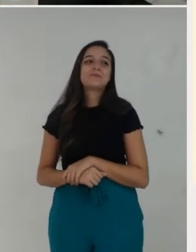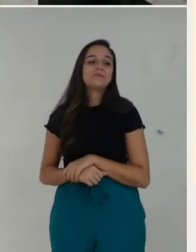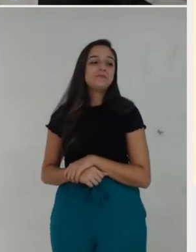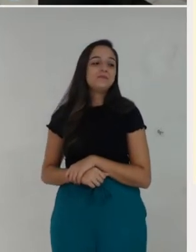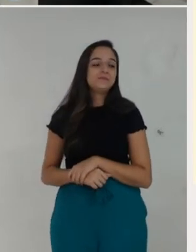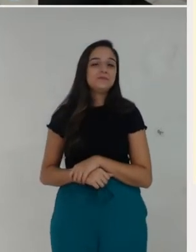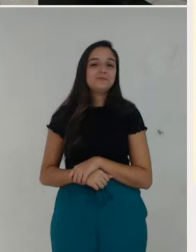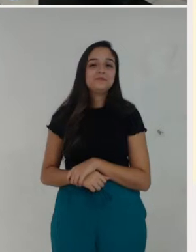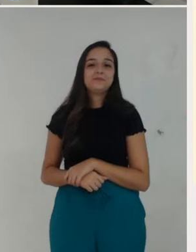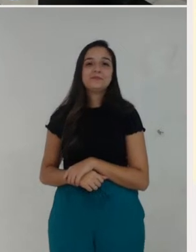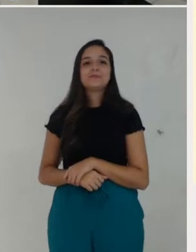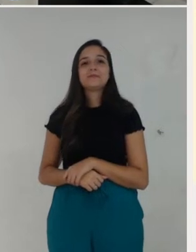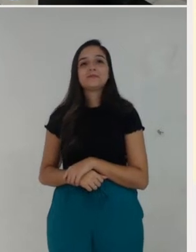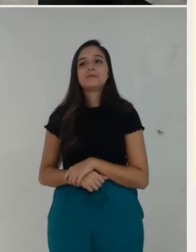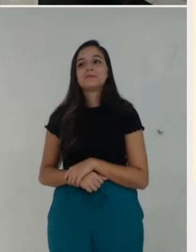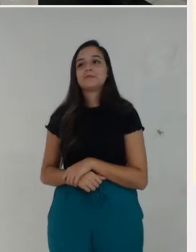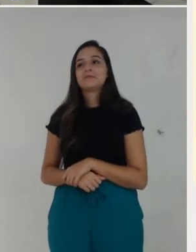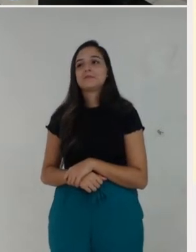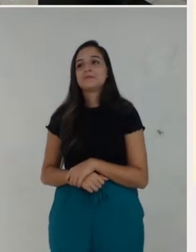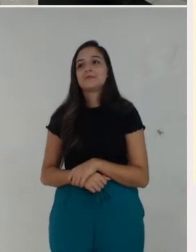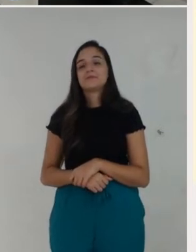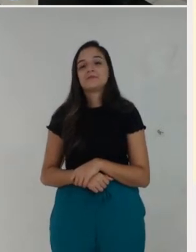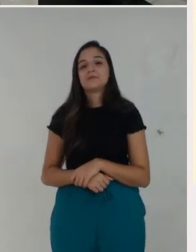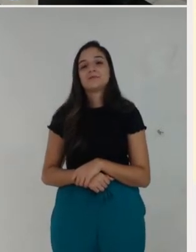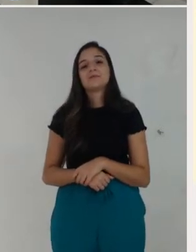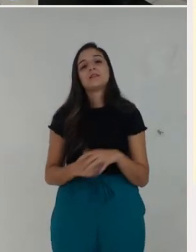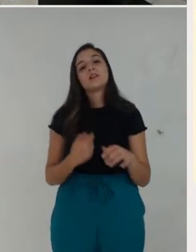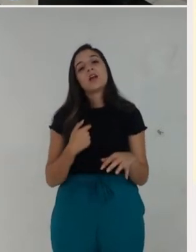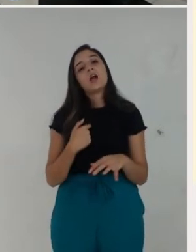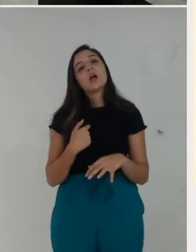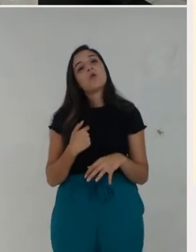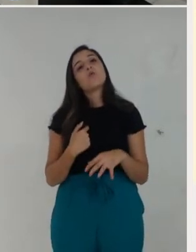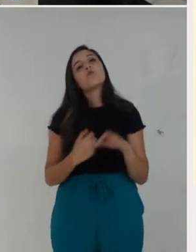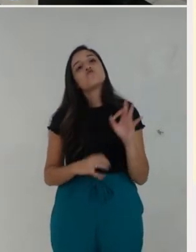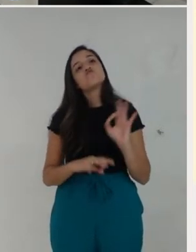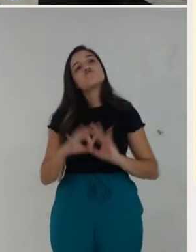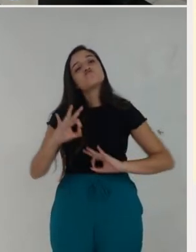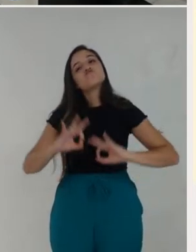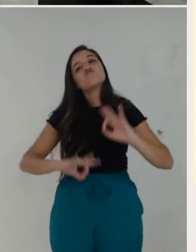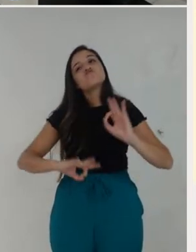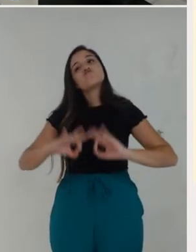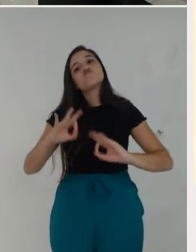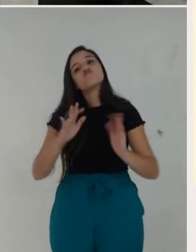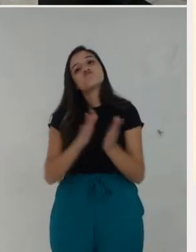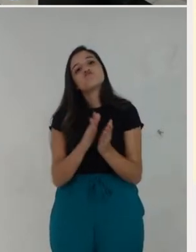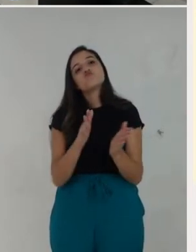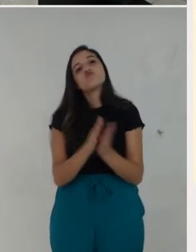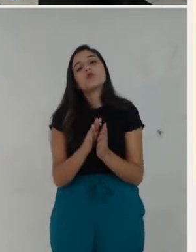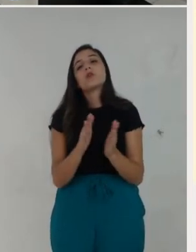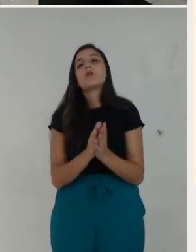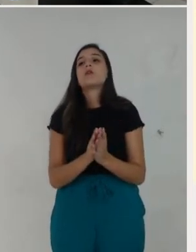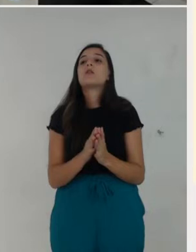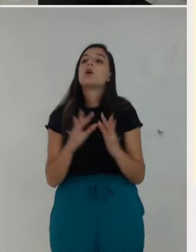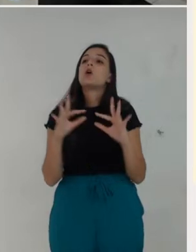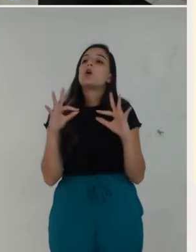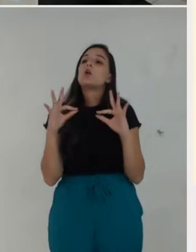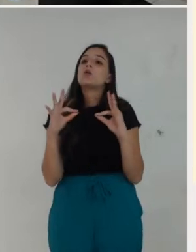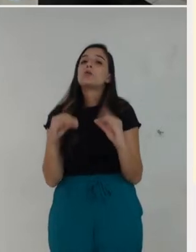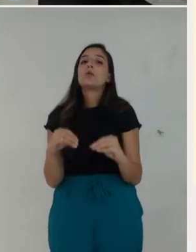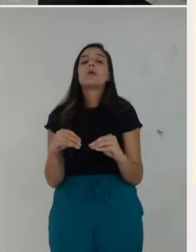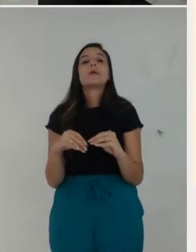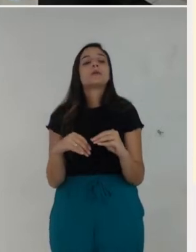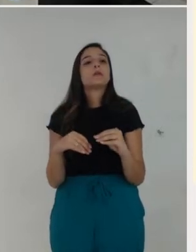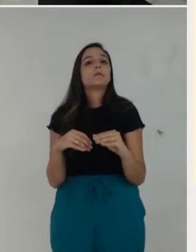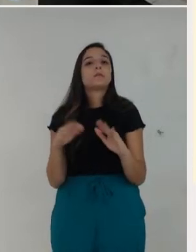Então, o tempo todo estão chegando verbetes. Assim, eu preparo publicações, que eu faço toda a parte operacional, né, do